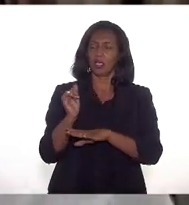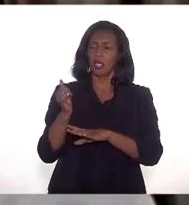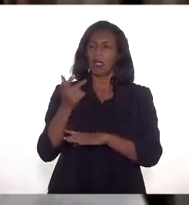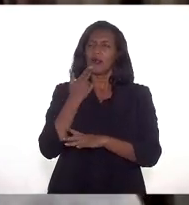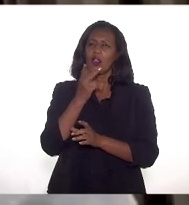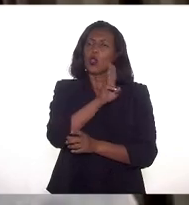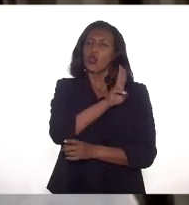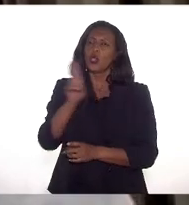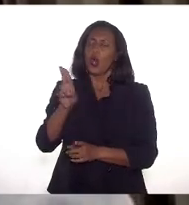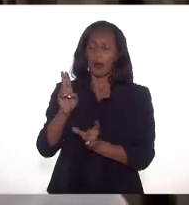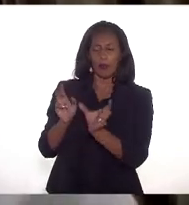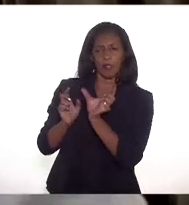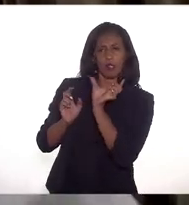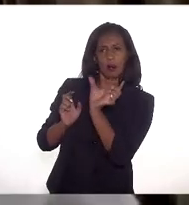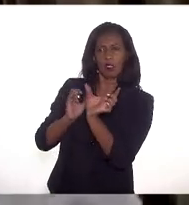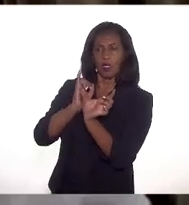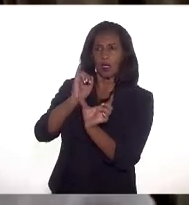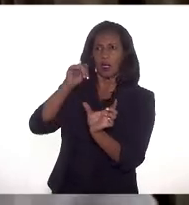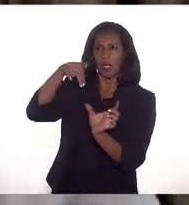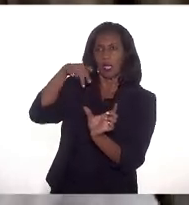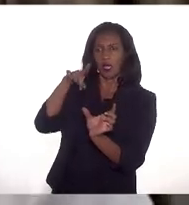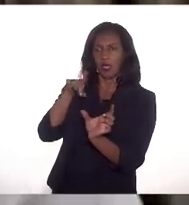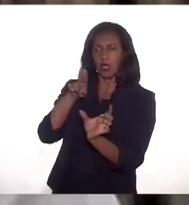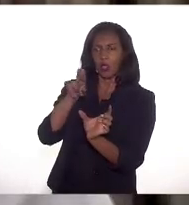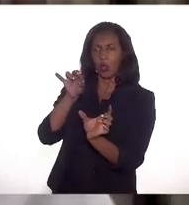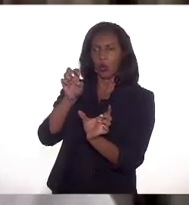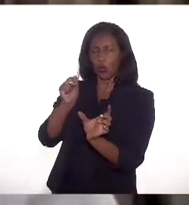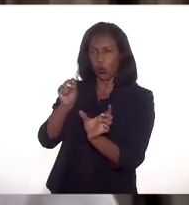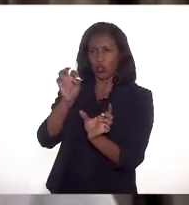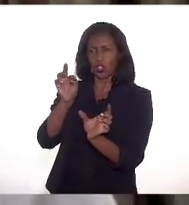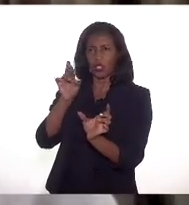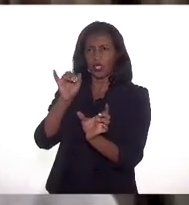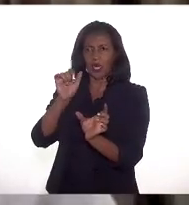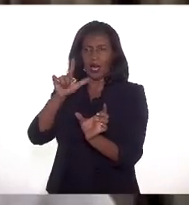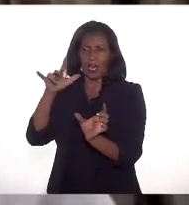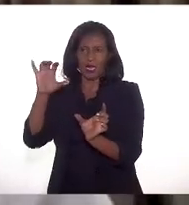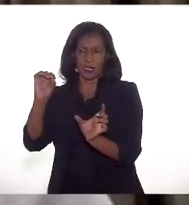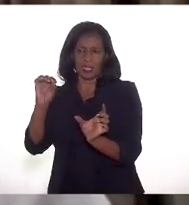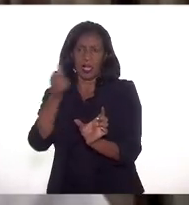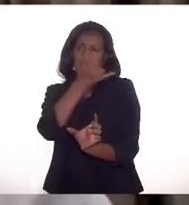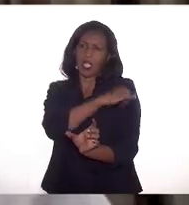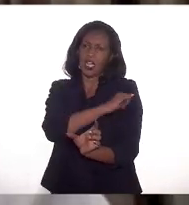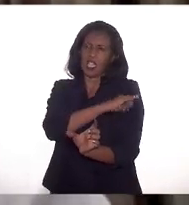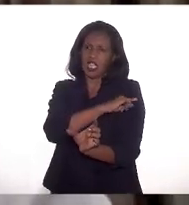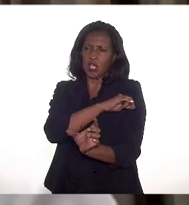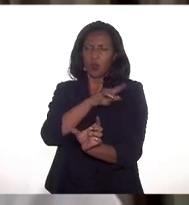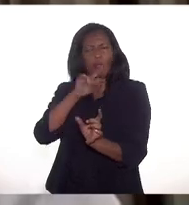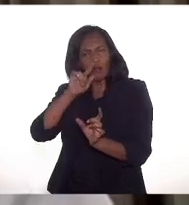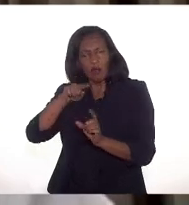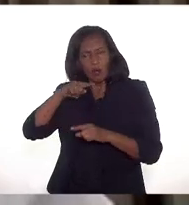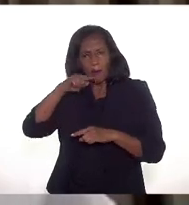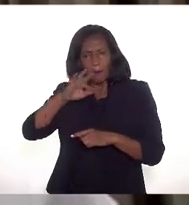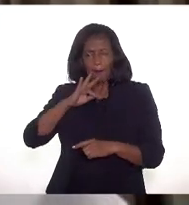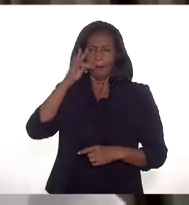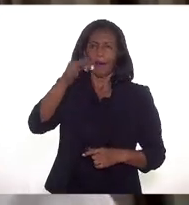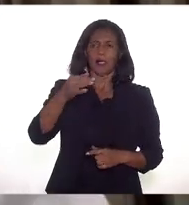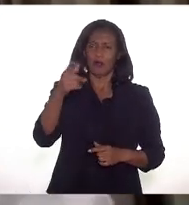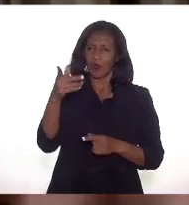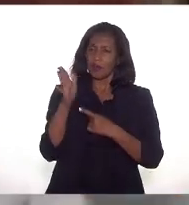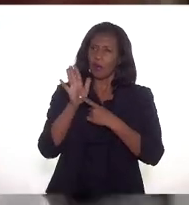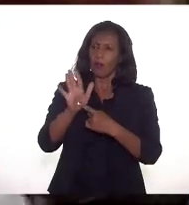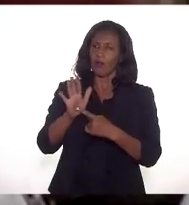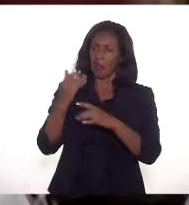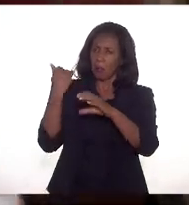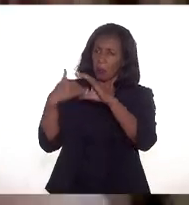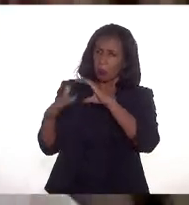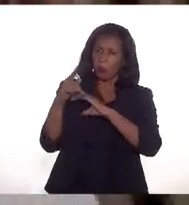Industrializa Rio, e aí dentro deles os senhores vão receber mais à frente o detalhamento em que foca